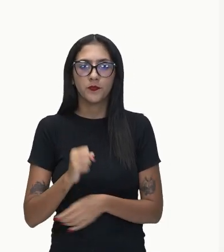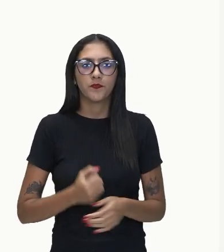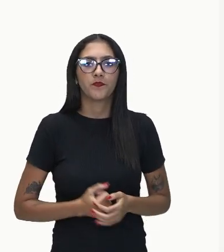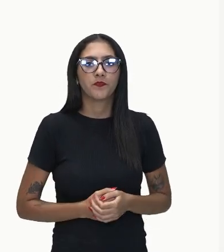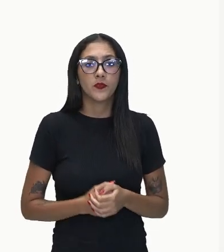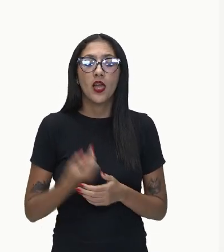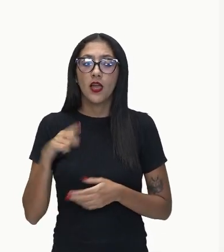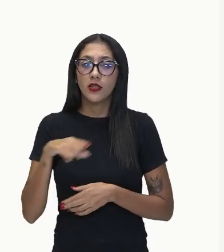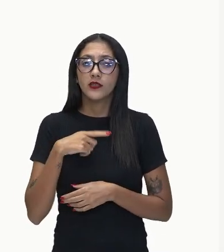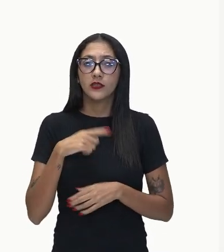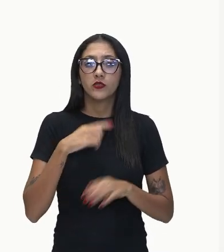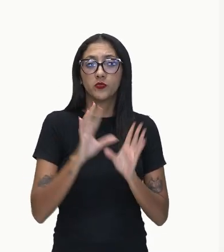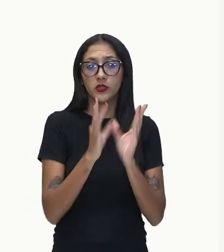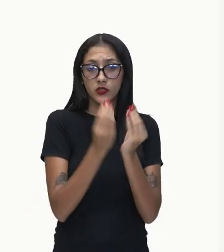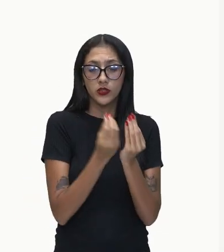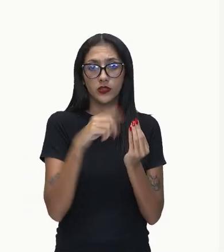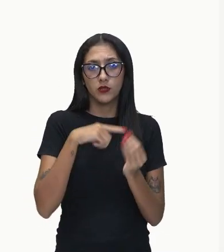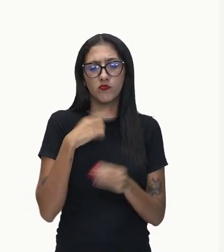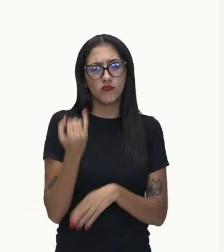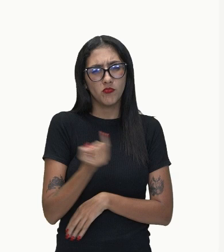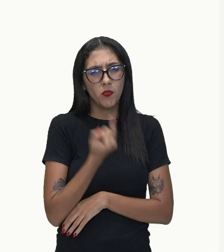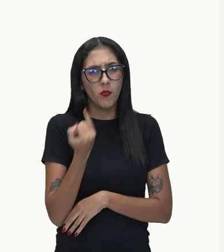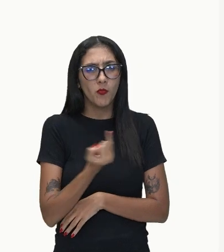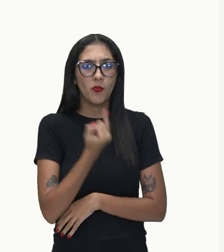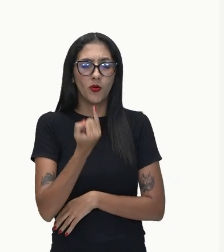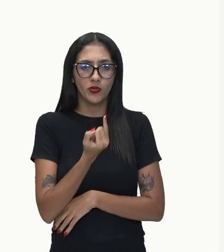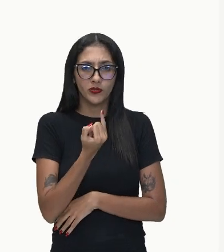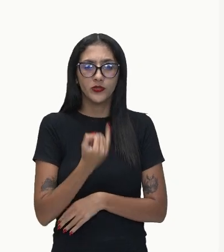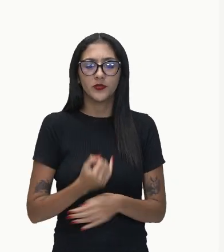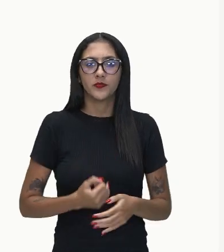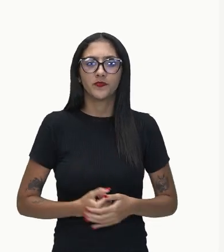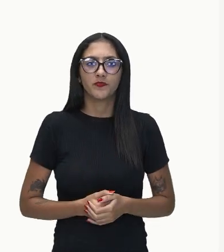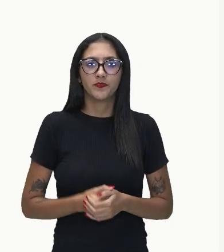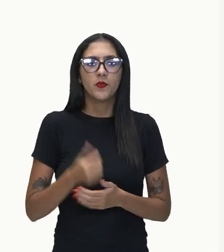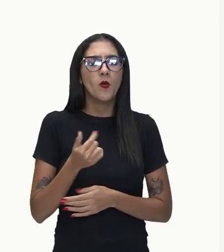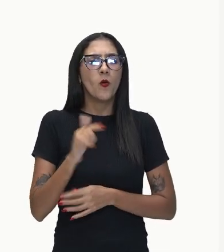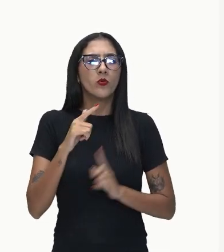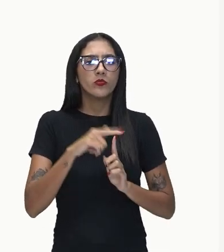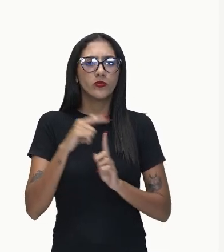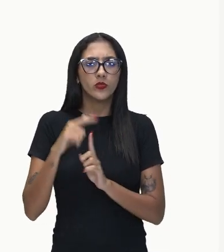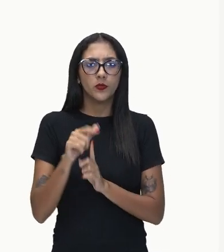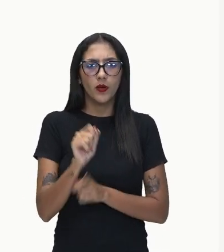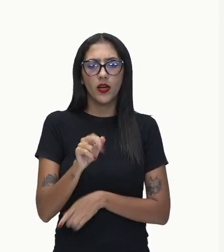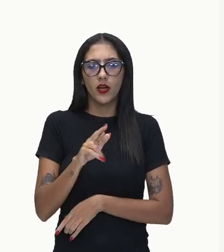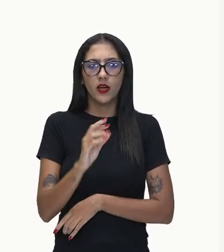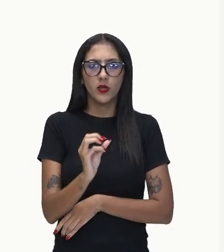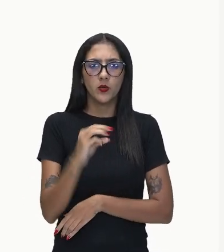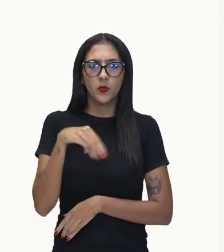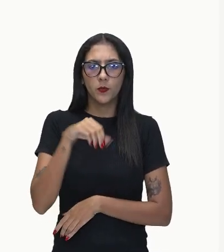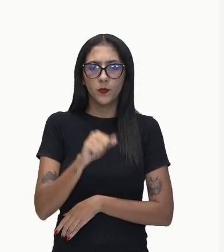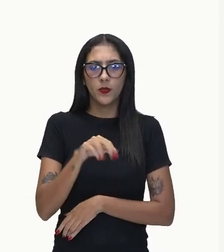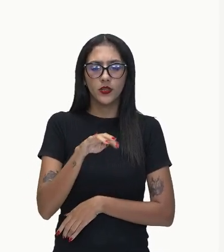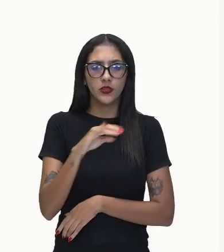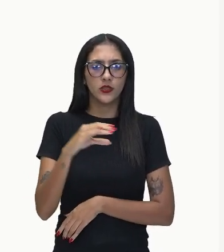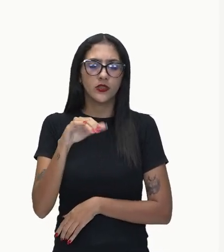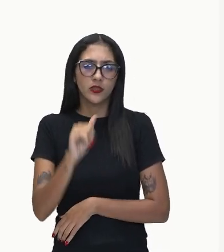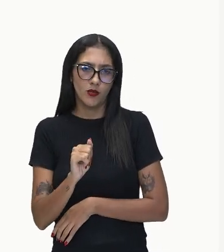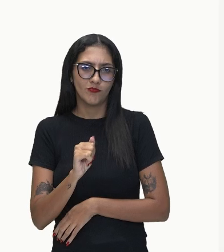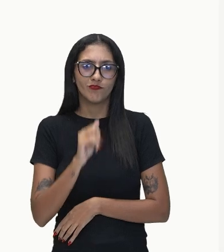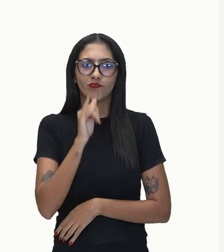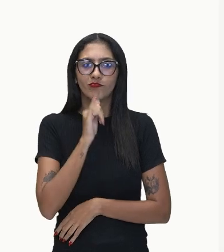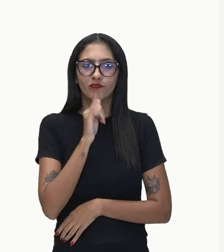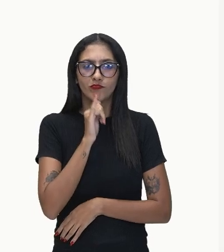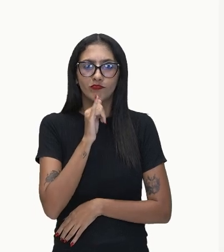na indústria. E as aminas aromáticas, elas têm a sua grande importância. Por exemplo, esse aqui,